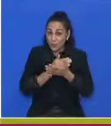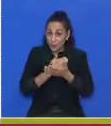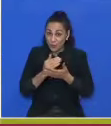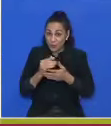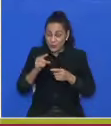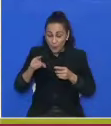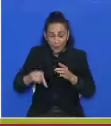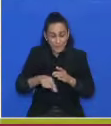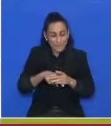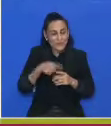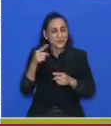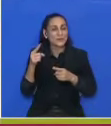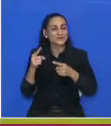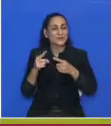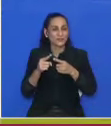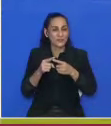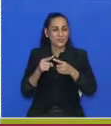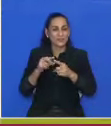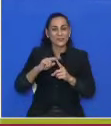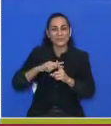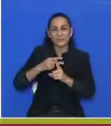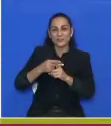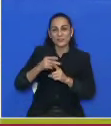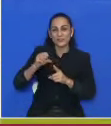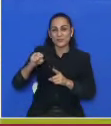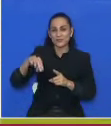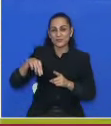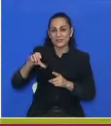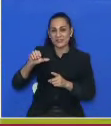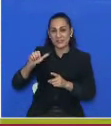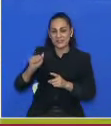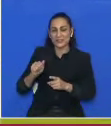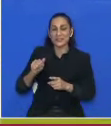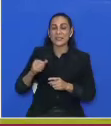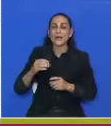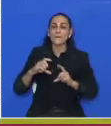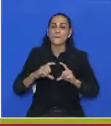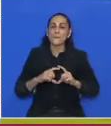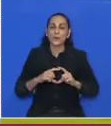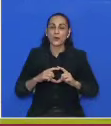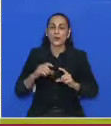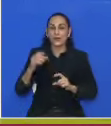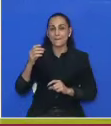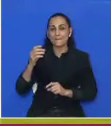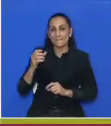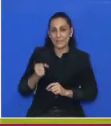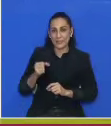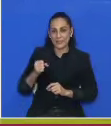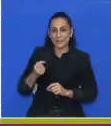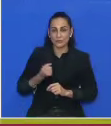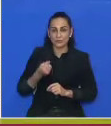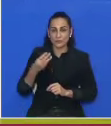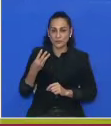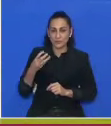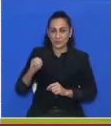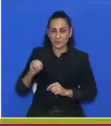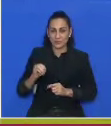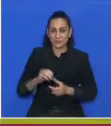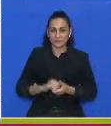Começou o primeiro sorteio da dupla Sena. Bola branca, número 30. Branca, 30.